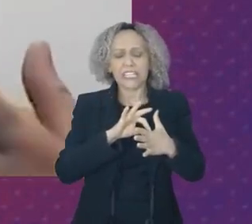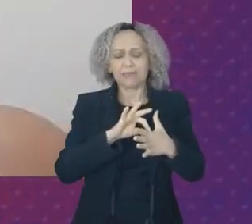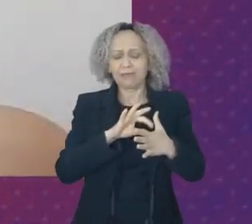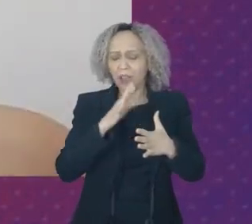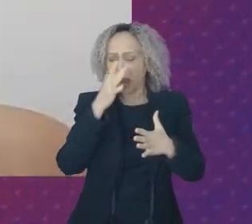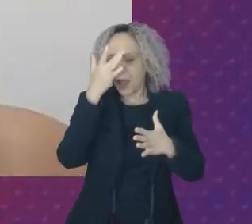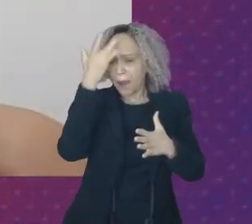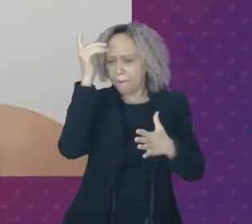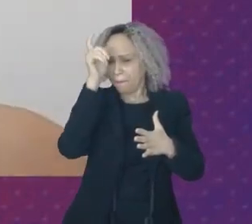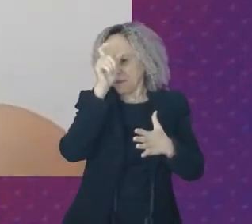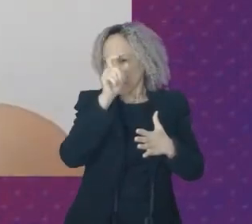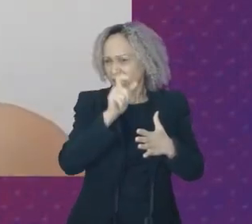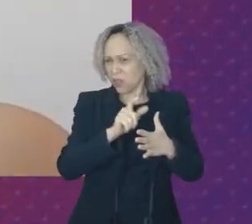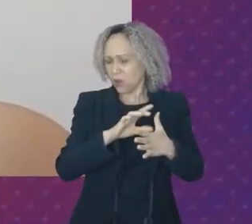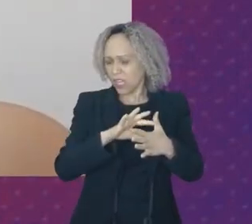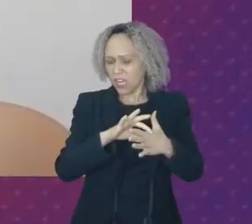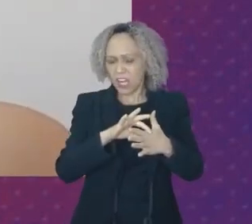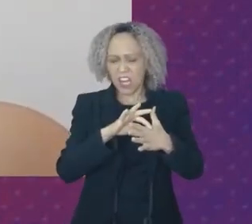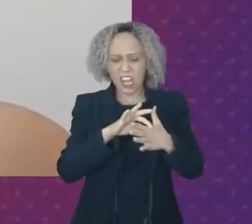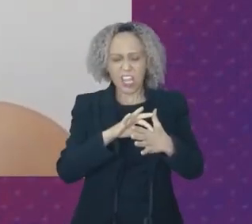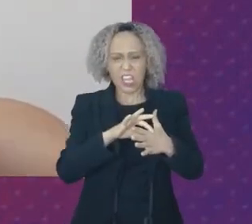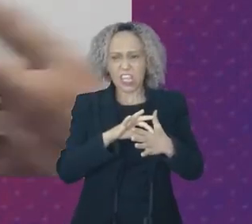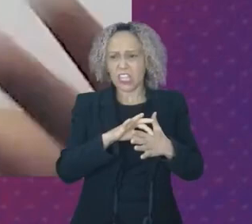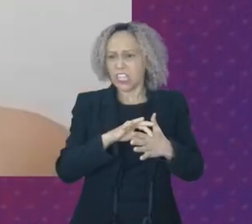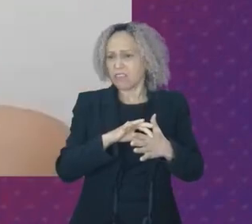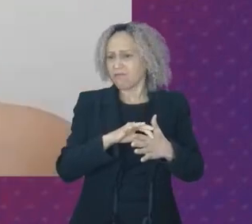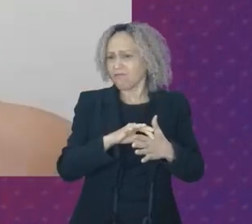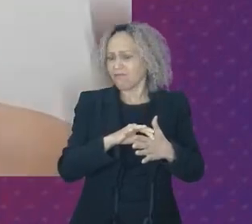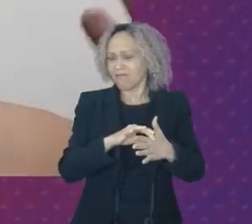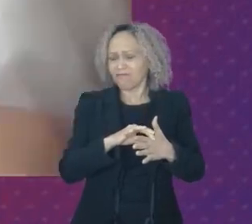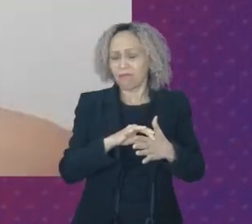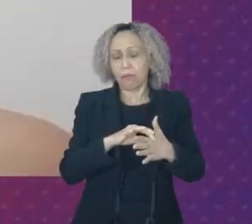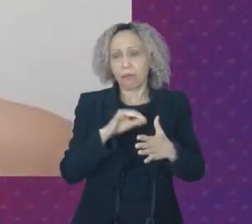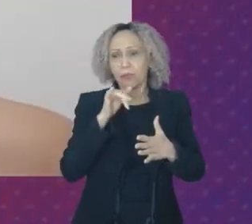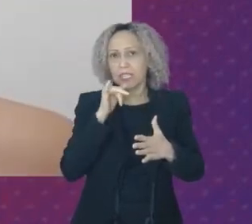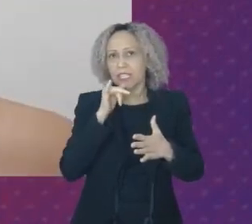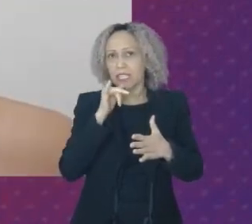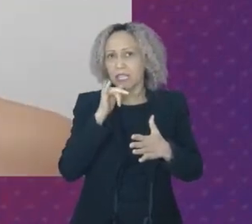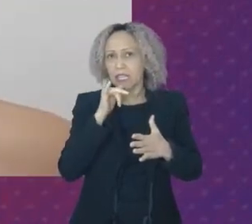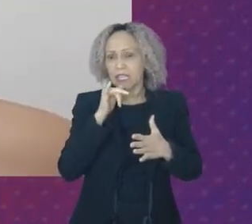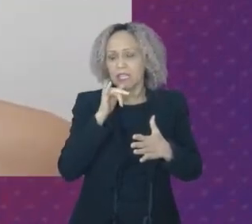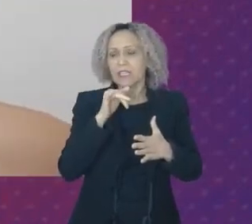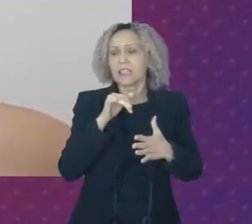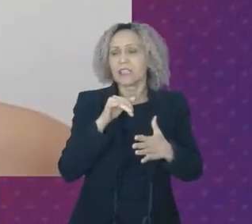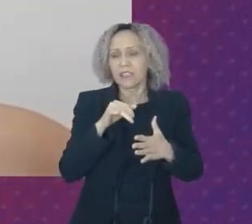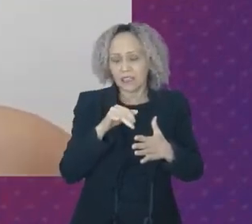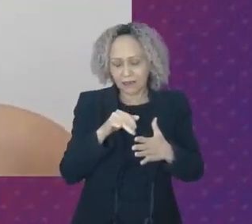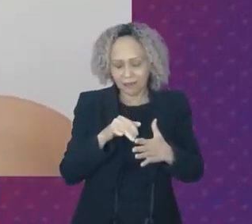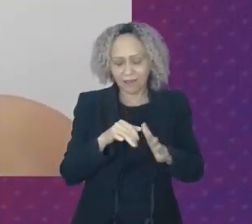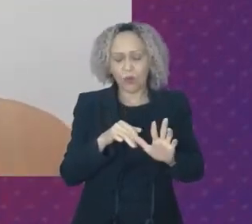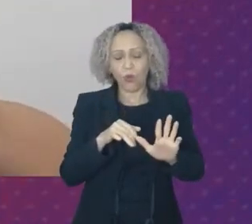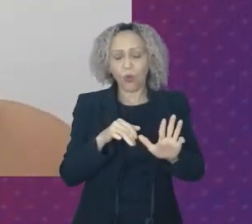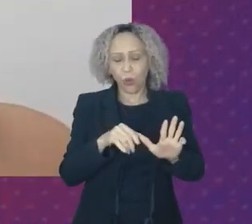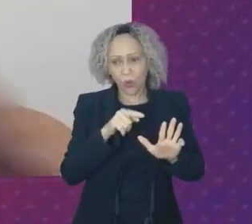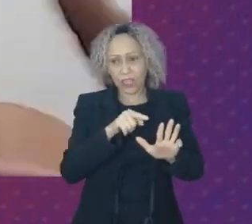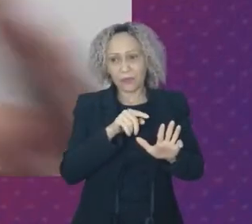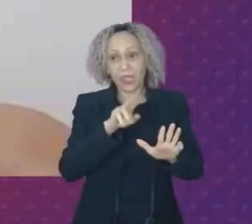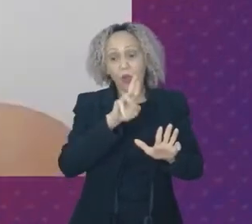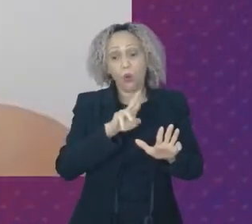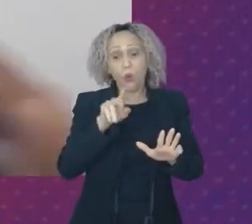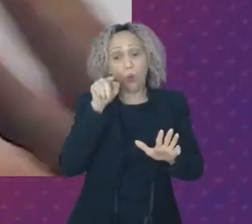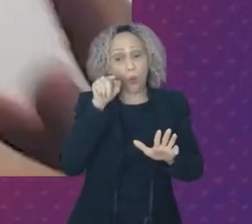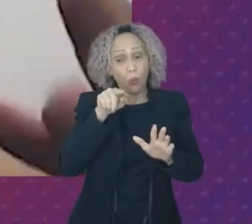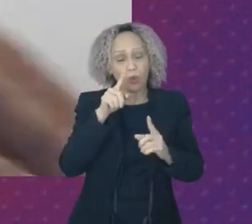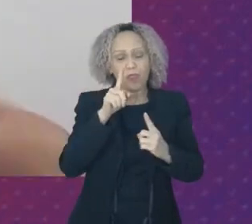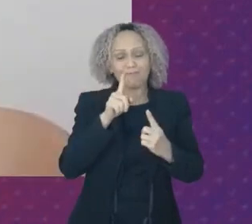que é confortável em meio a grandes multidões. Lula também utiliza esse arquétipo. Para você ver, eu trago